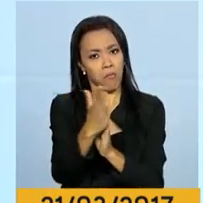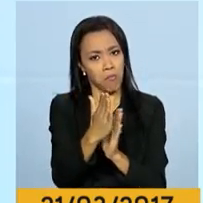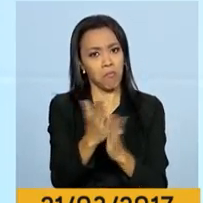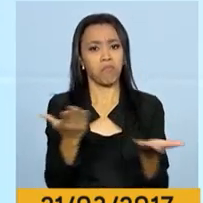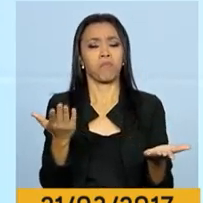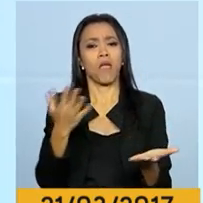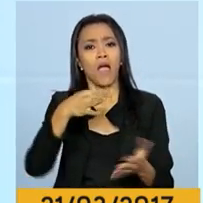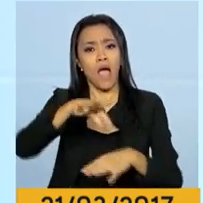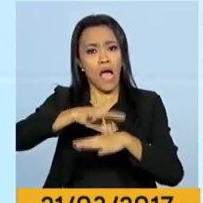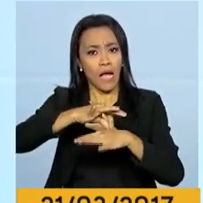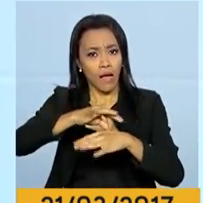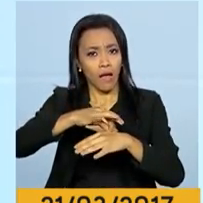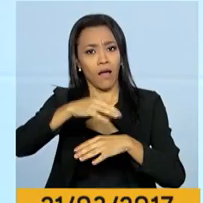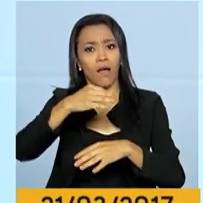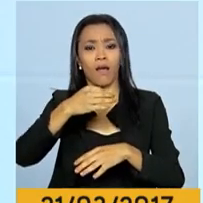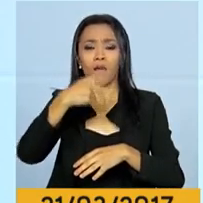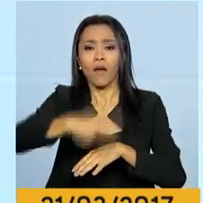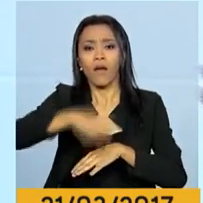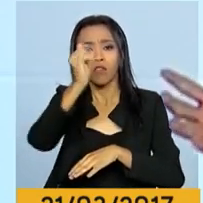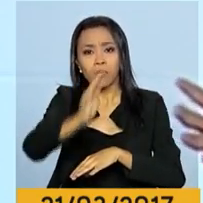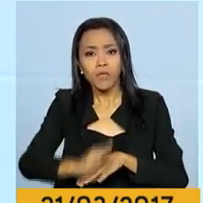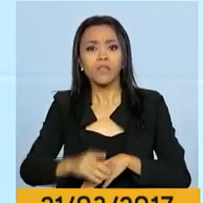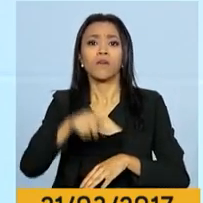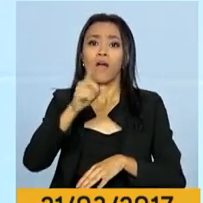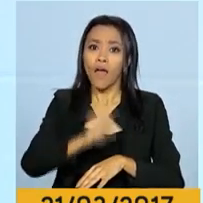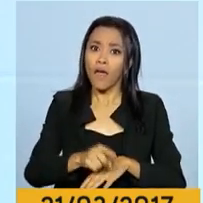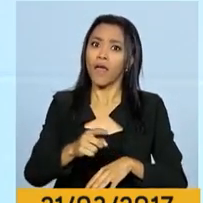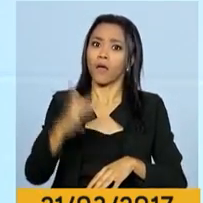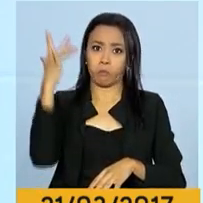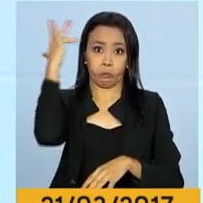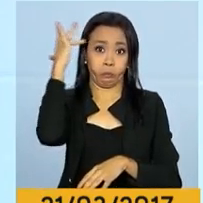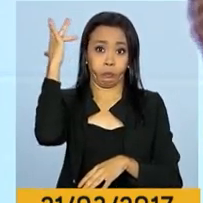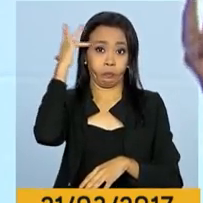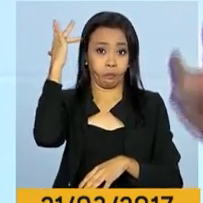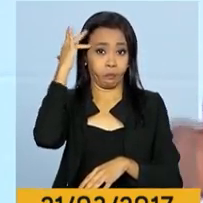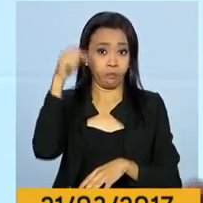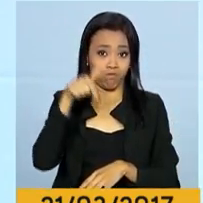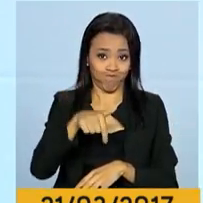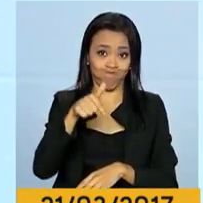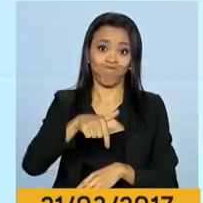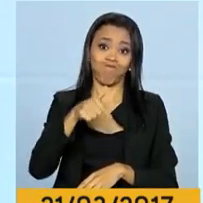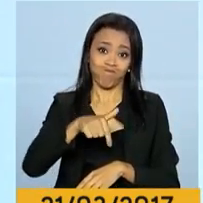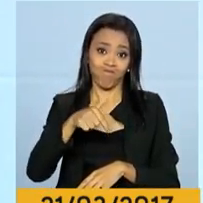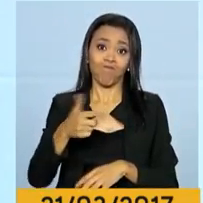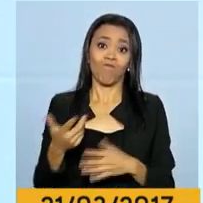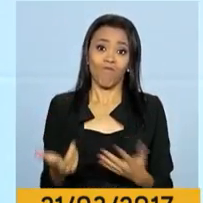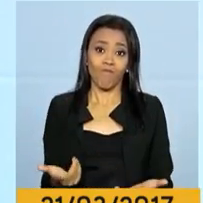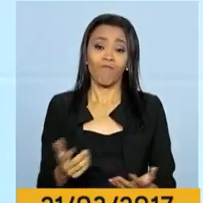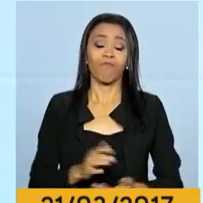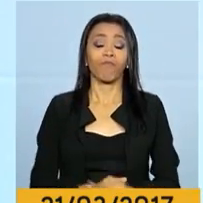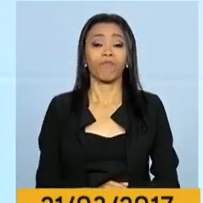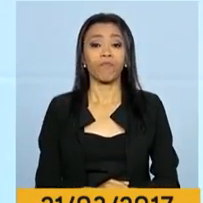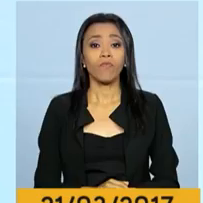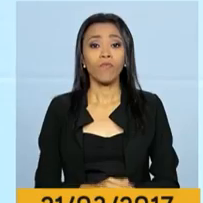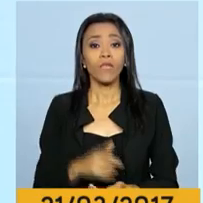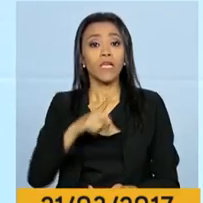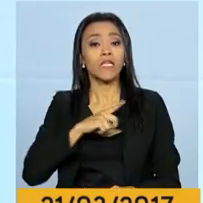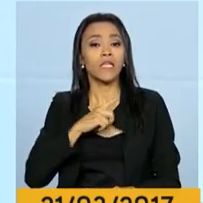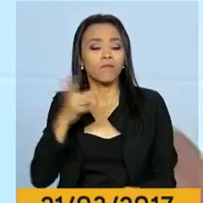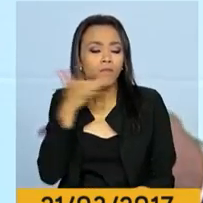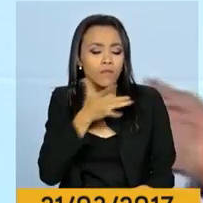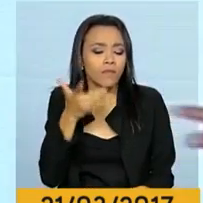brasileira é sempre enaltecida pelos que têm, naturalmente, um